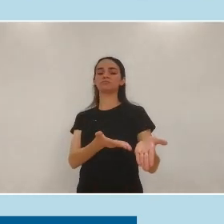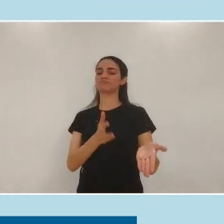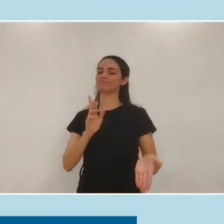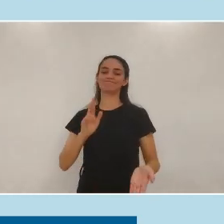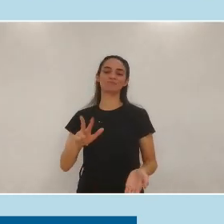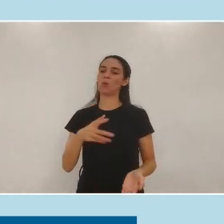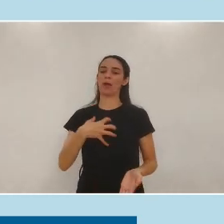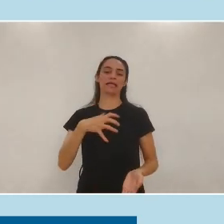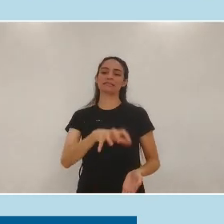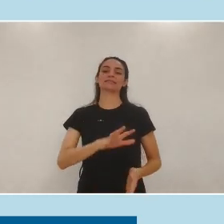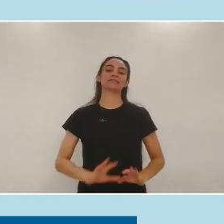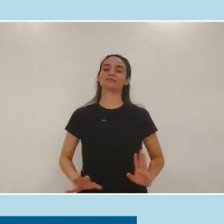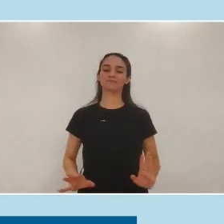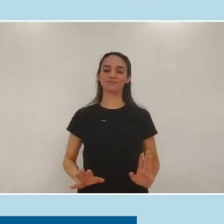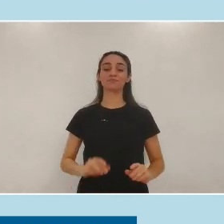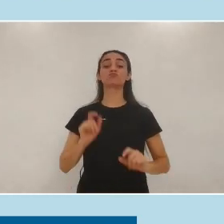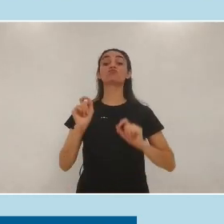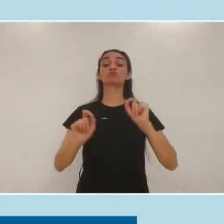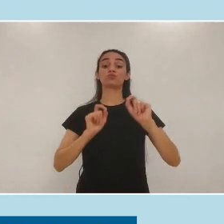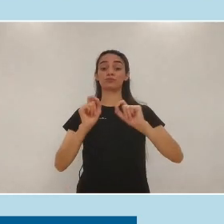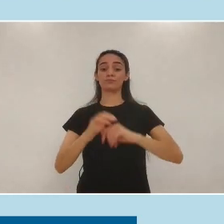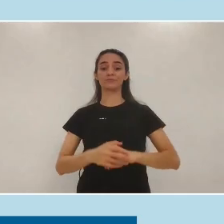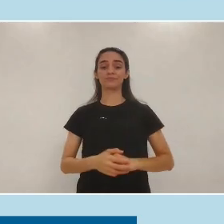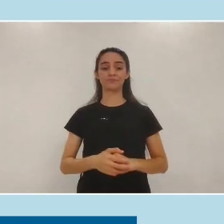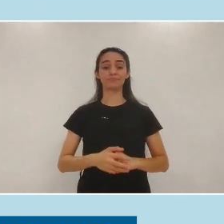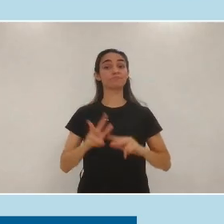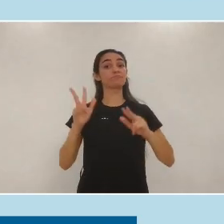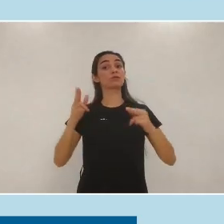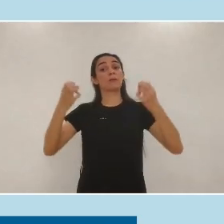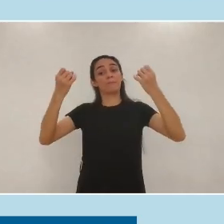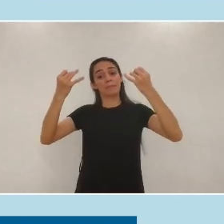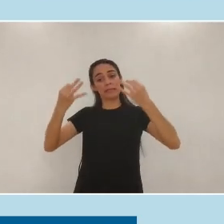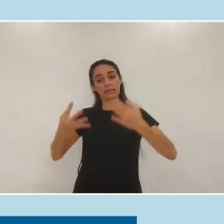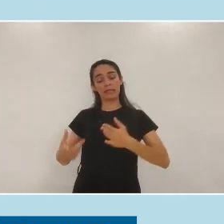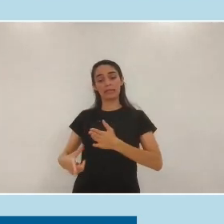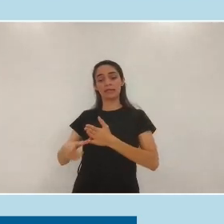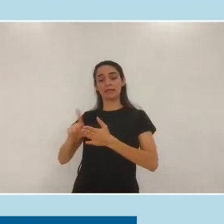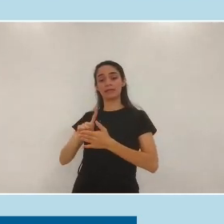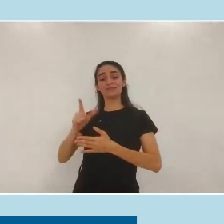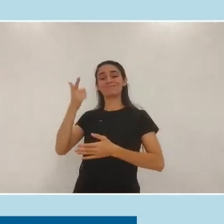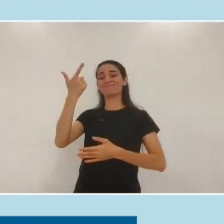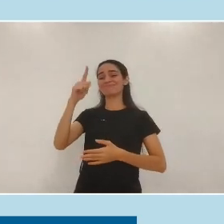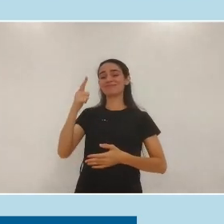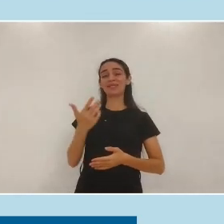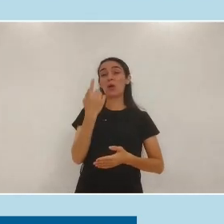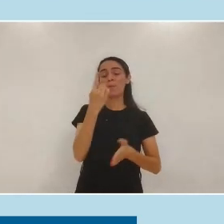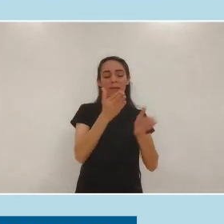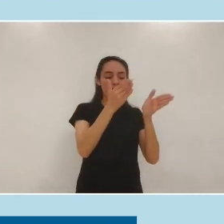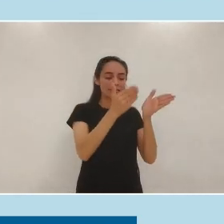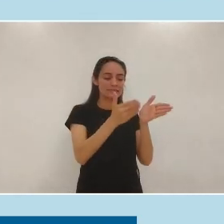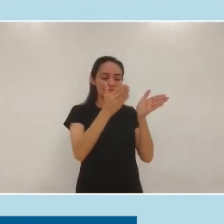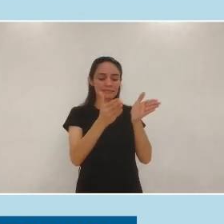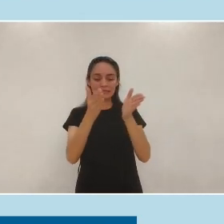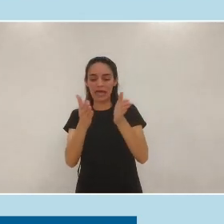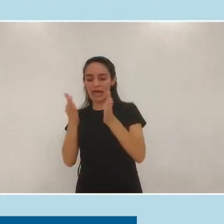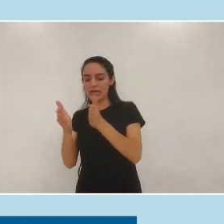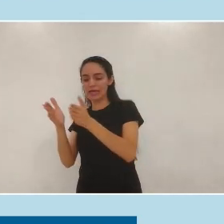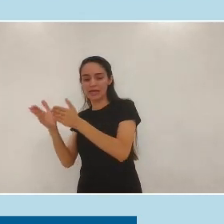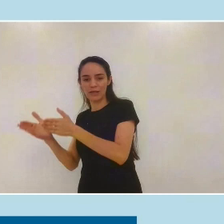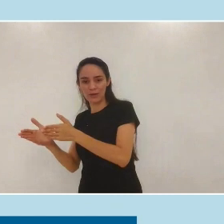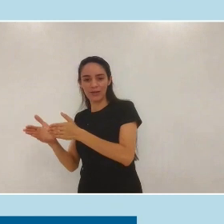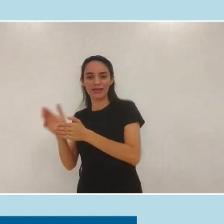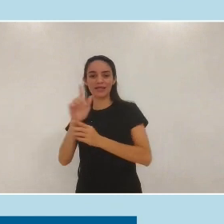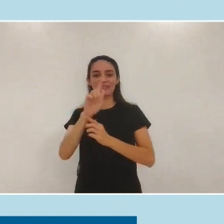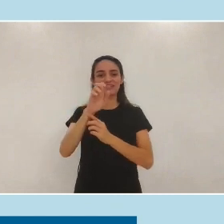Ehlers-Danlos. Por quê? Como eu falei, não temos uma sequência de gene específica